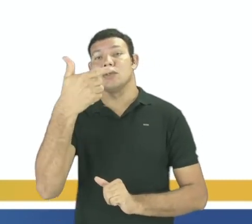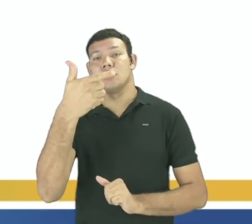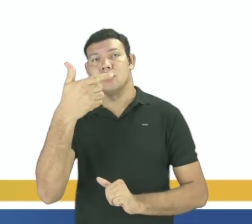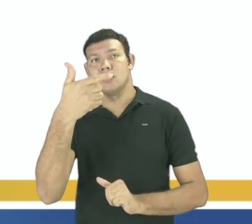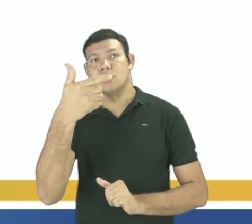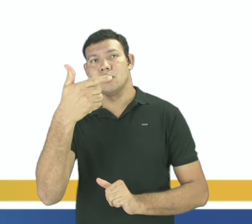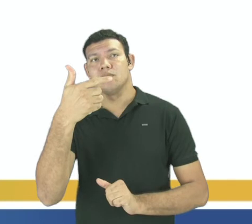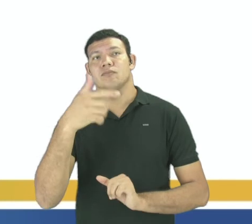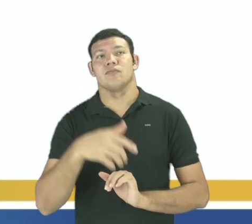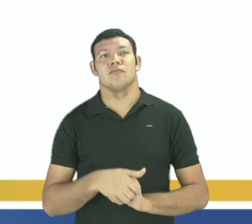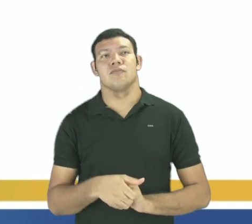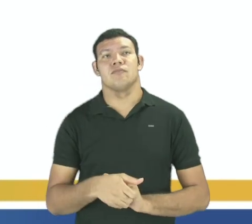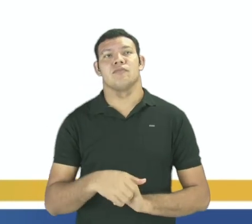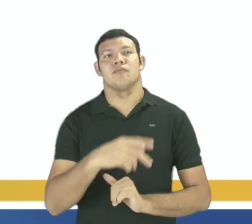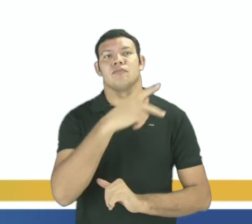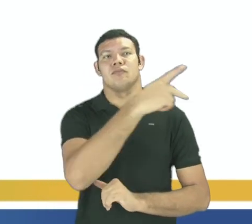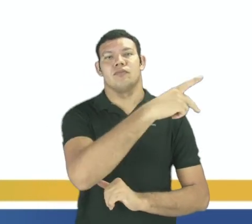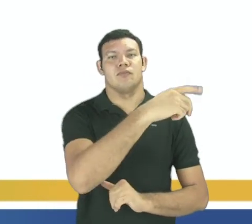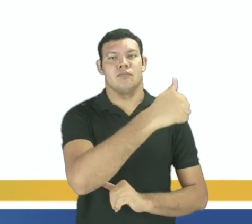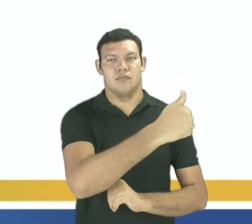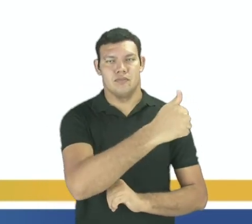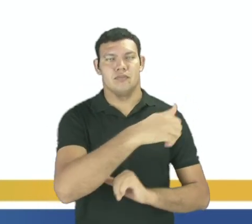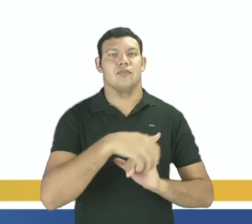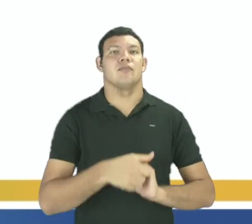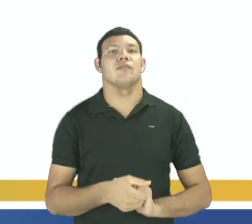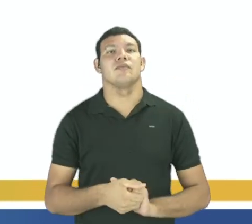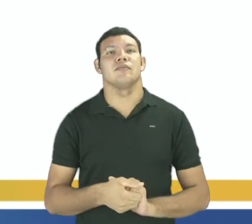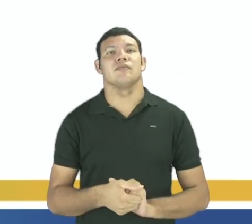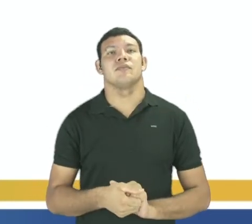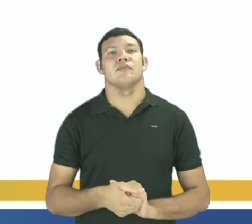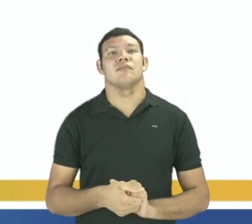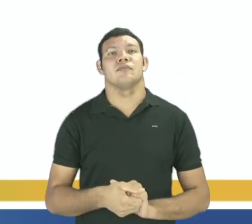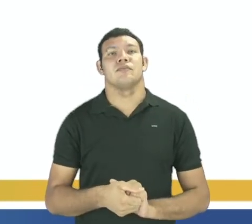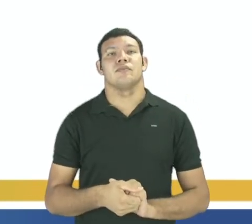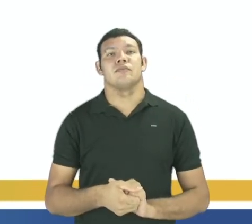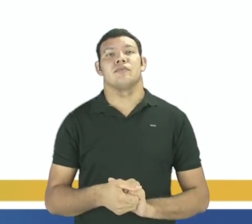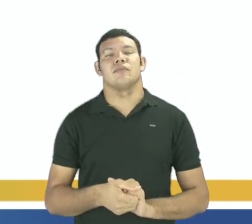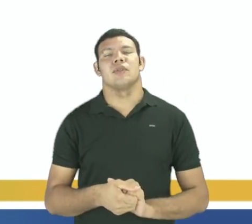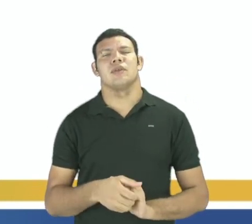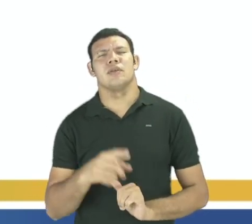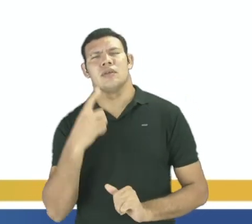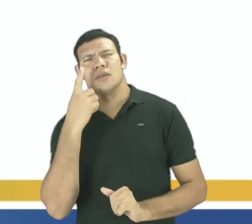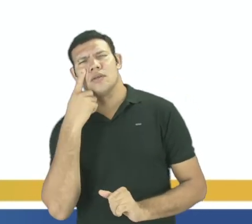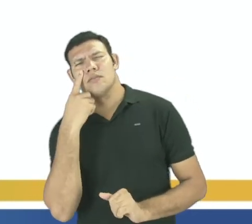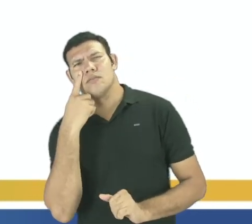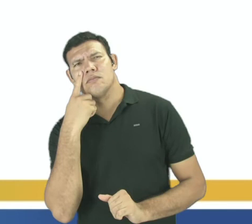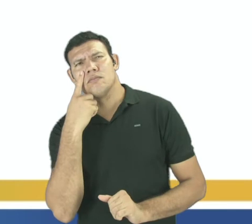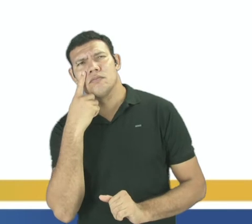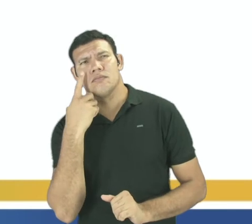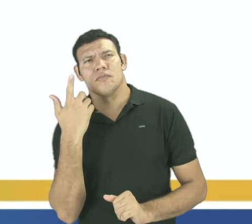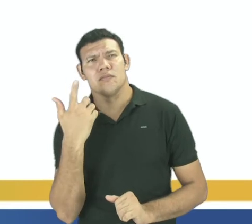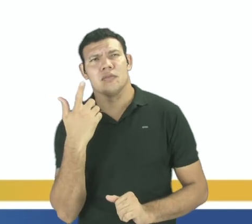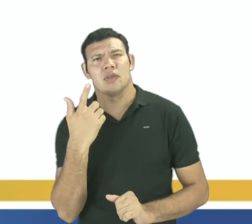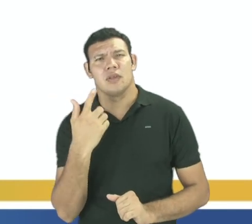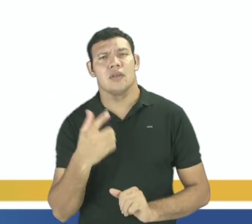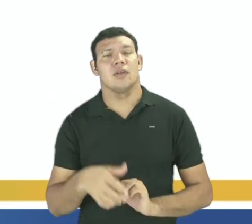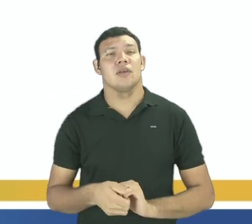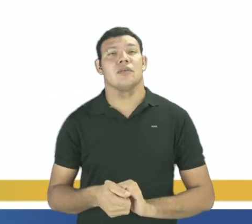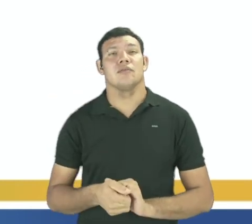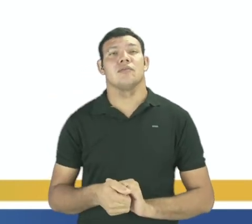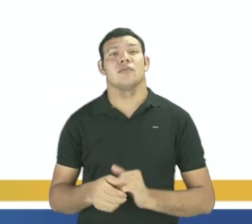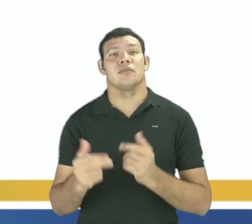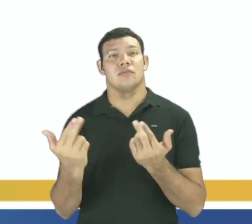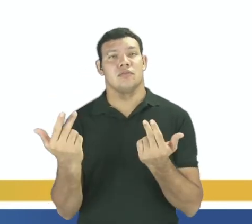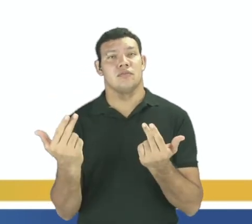na P1 de x, x ao quadrado. Nós vamos também buscar lá no final do polinômio da P2 de x, ó,